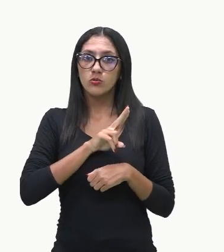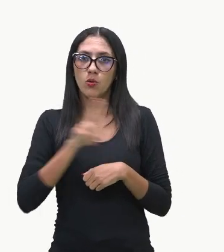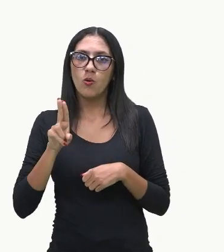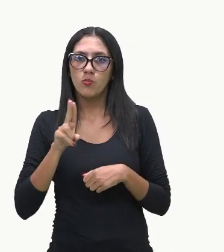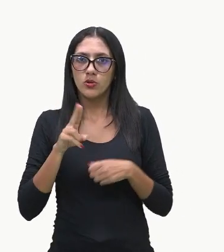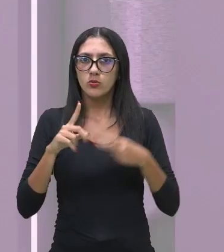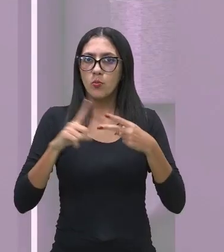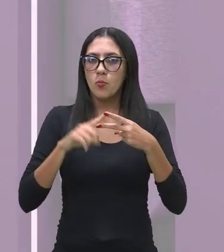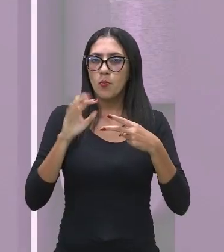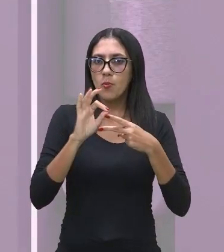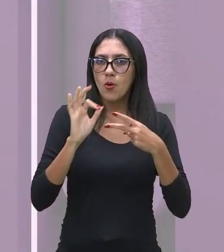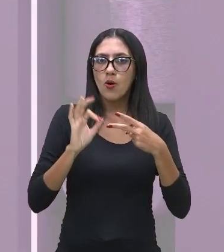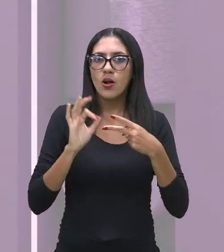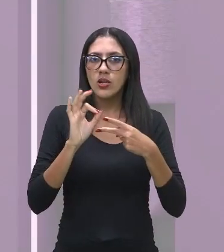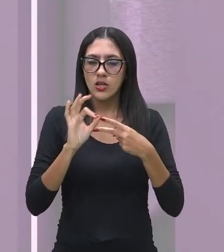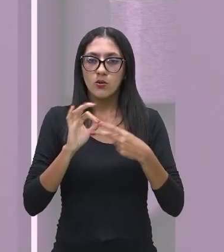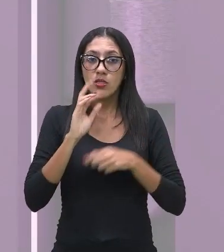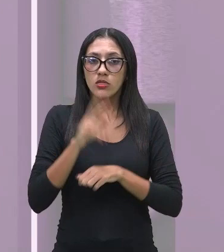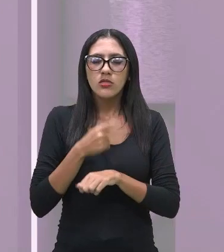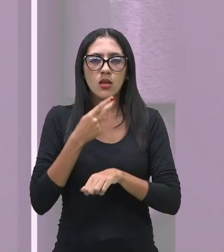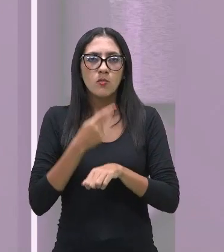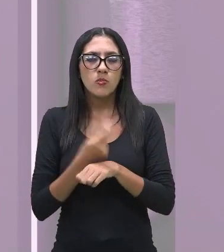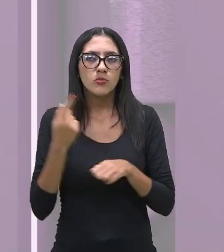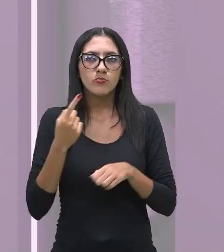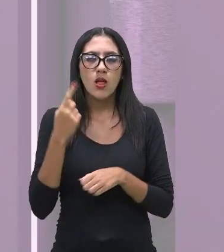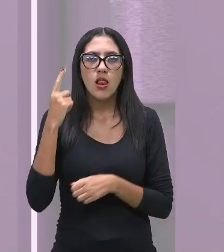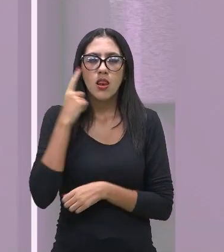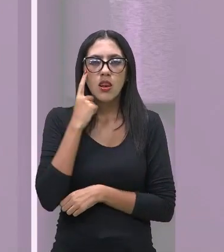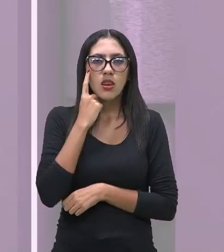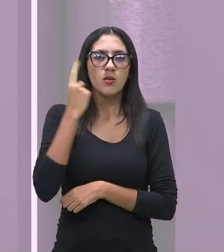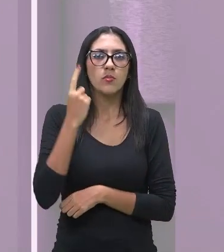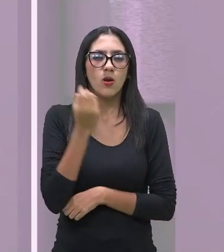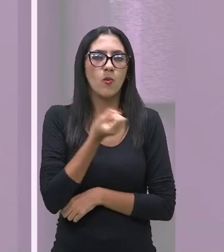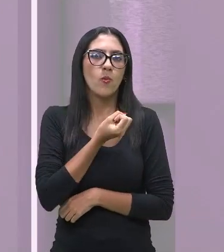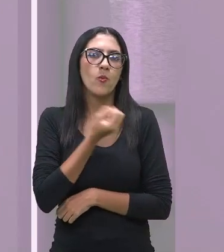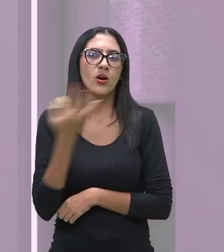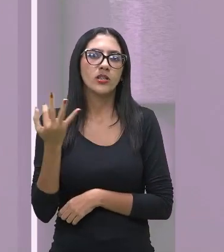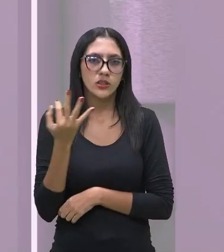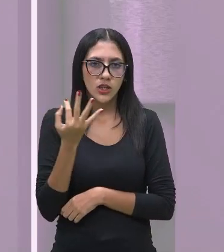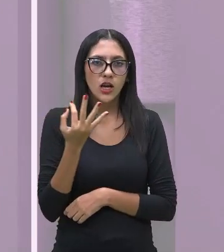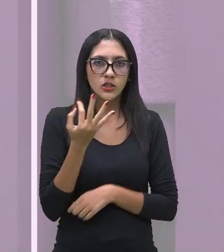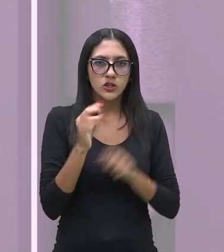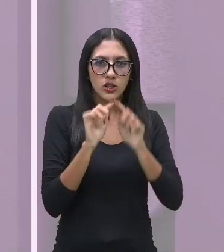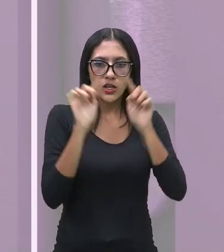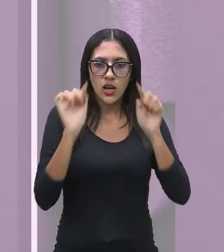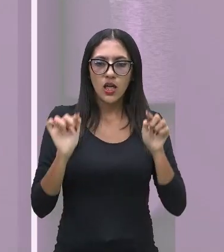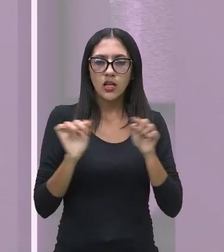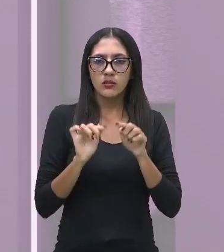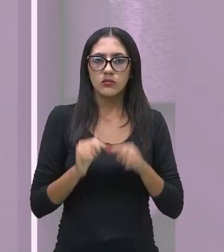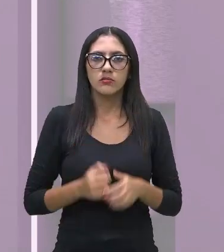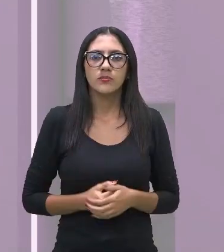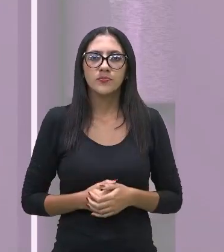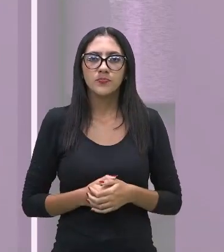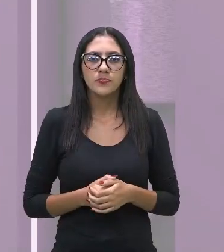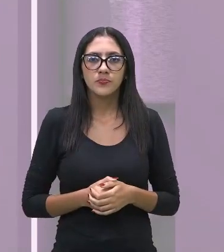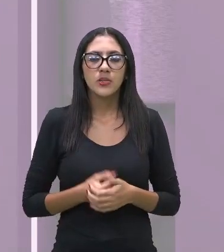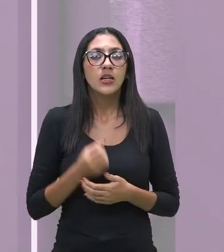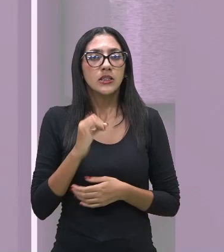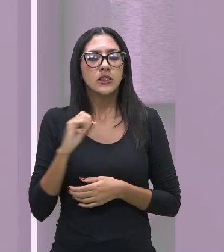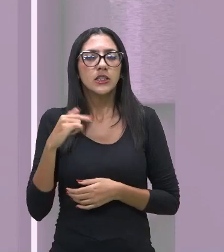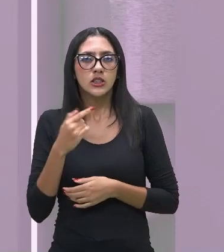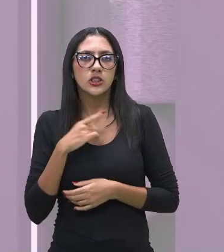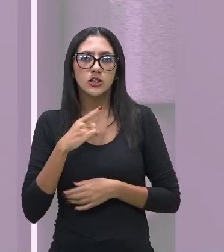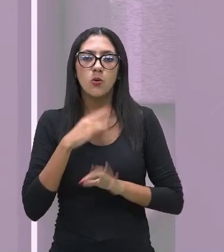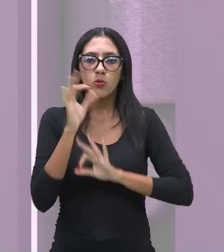E relacionar automaticamente a quantidade de lados. Quando nós estamos trabalhando ali com a soma de todos os